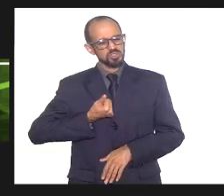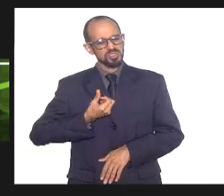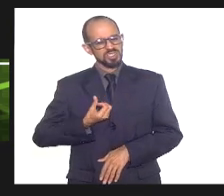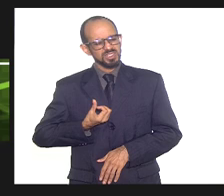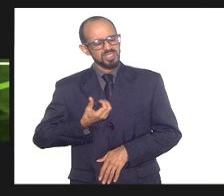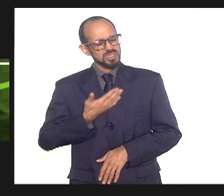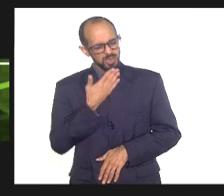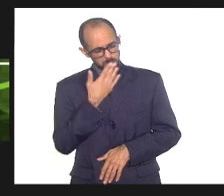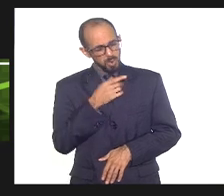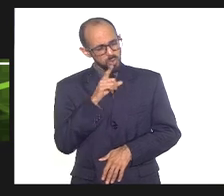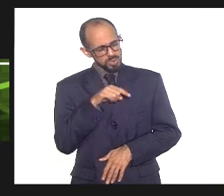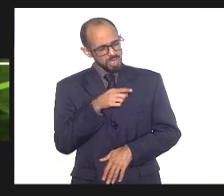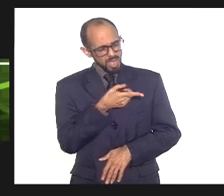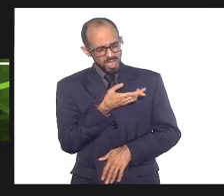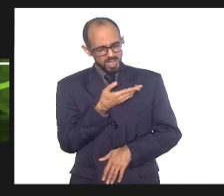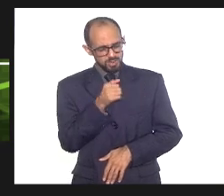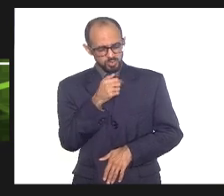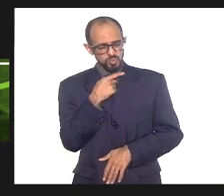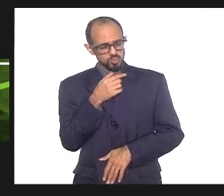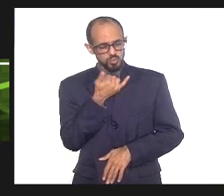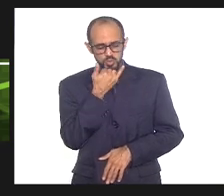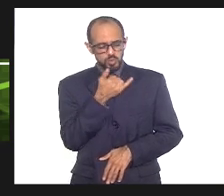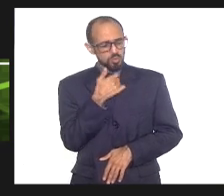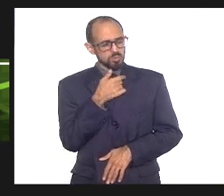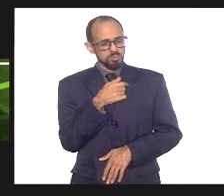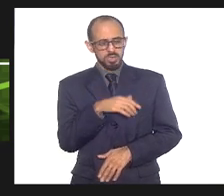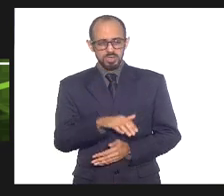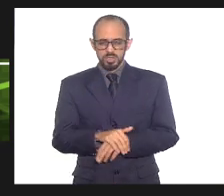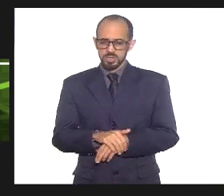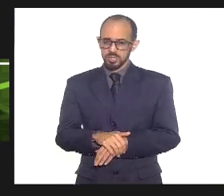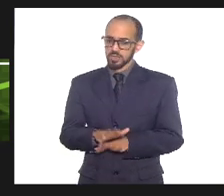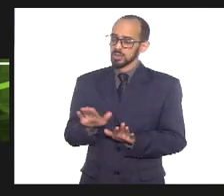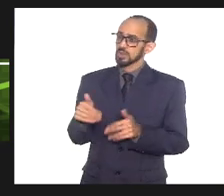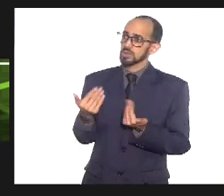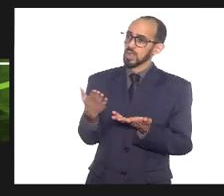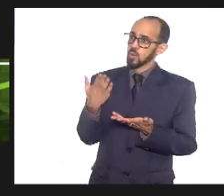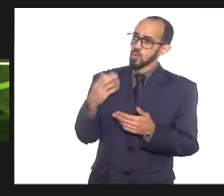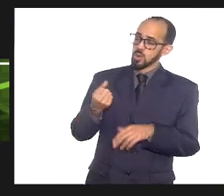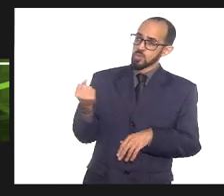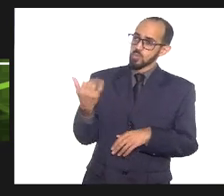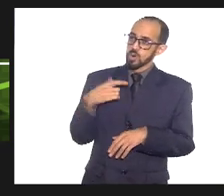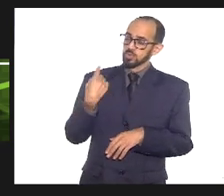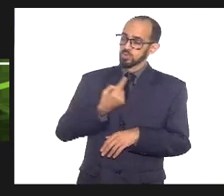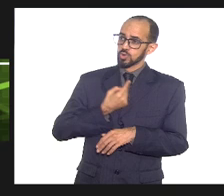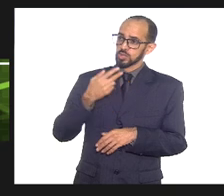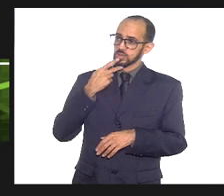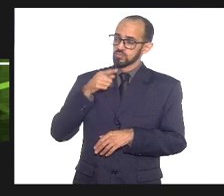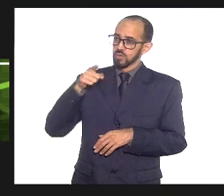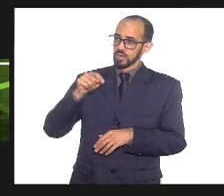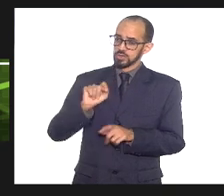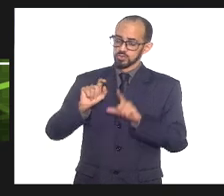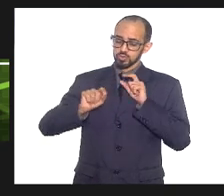para me lembrar, recapitular. Mas ali, quando a gente fala, na verdade,